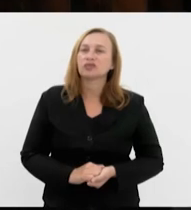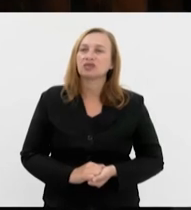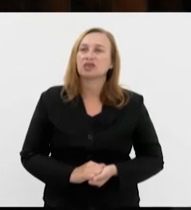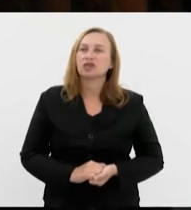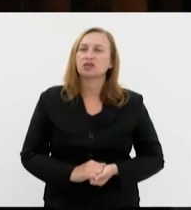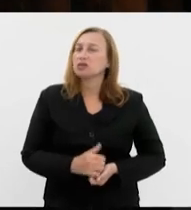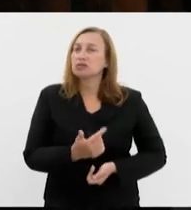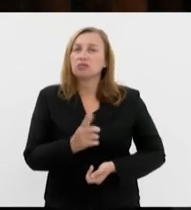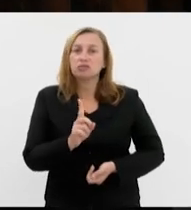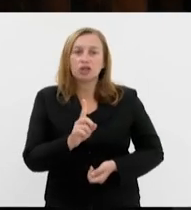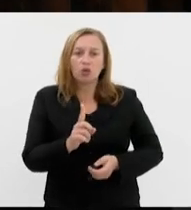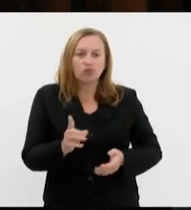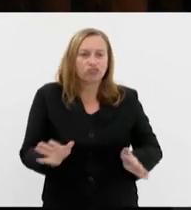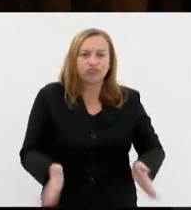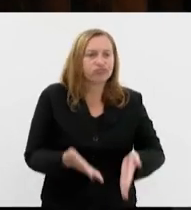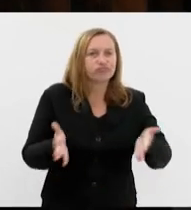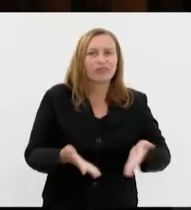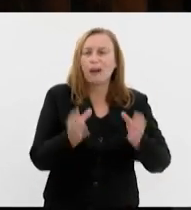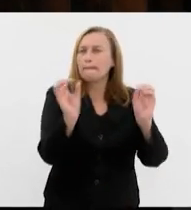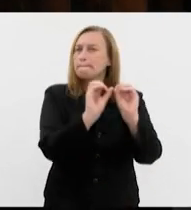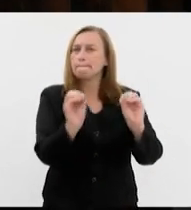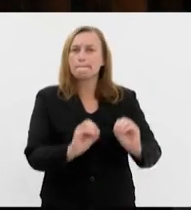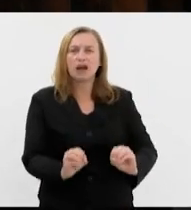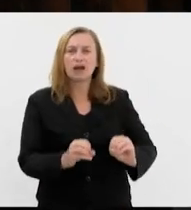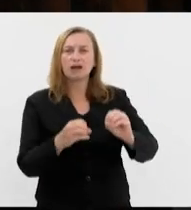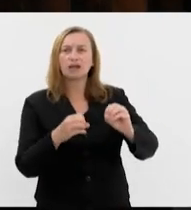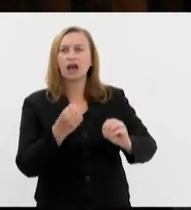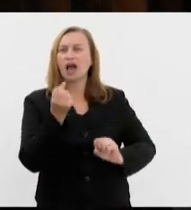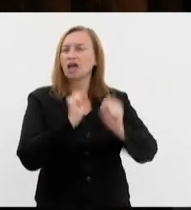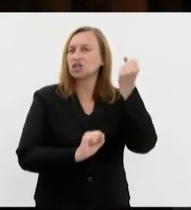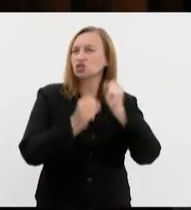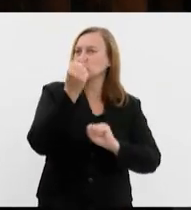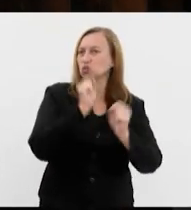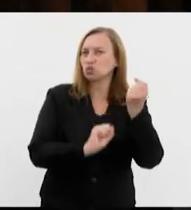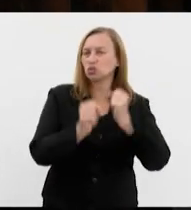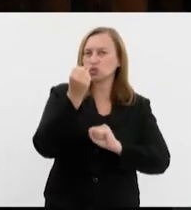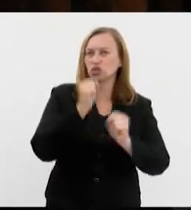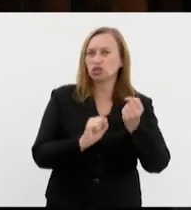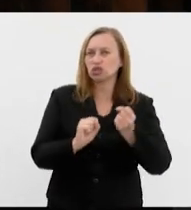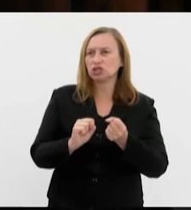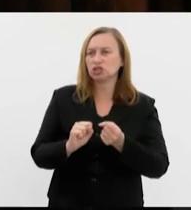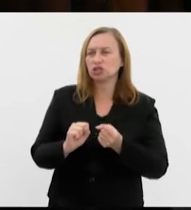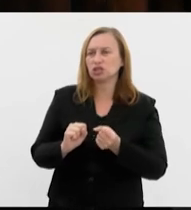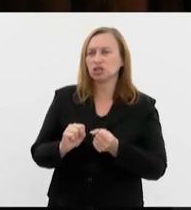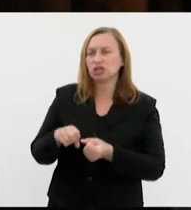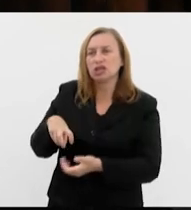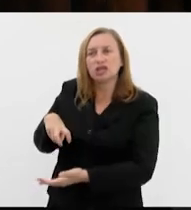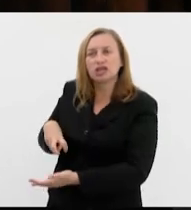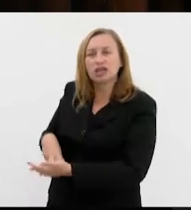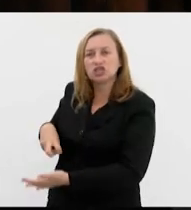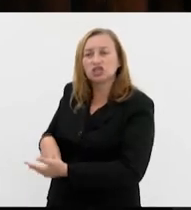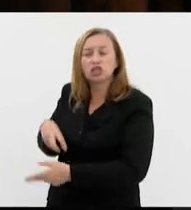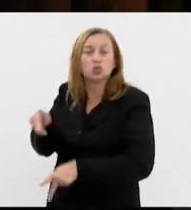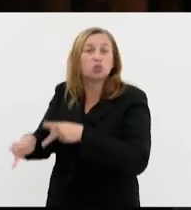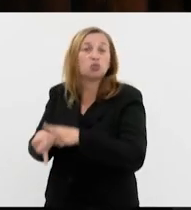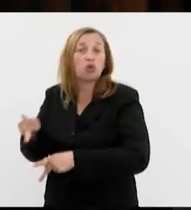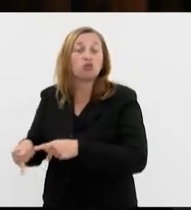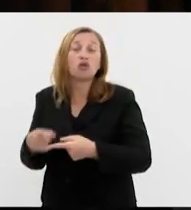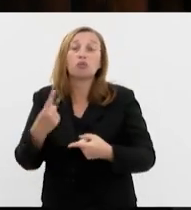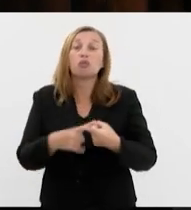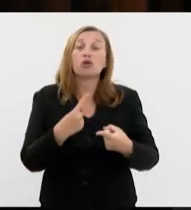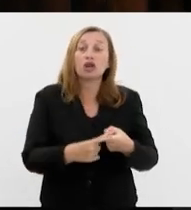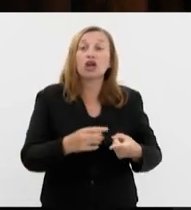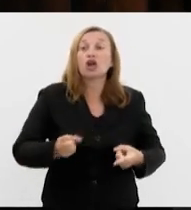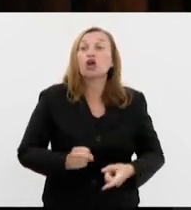desestimulando a indústria e penalizando o conjunto da população de forma regressiva. Porque quando